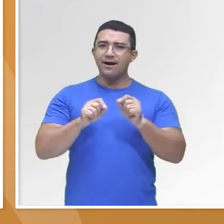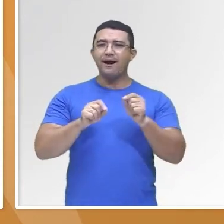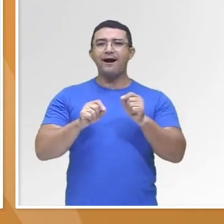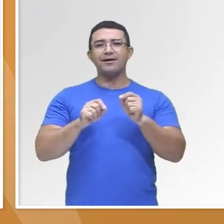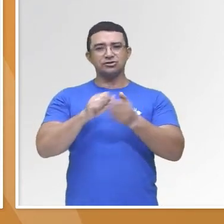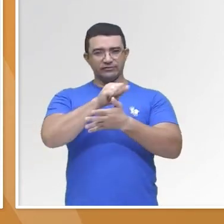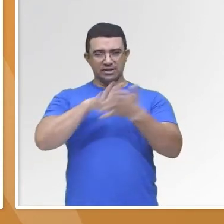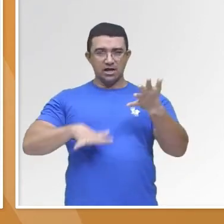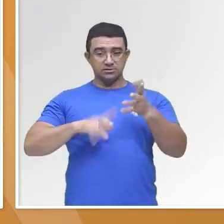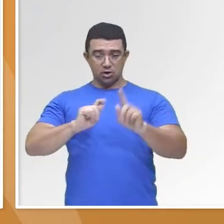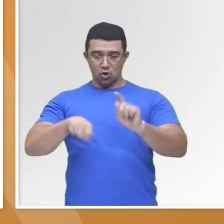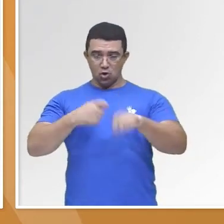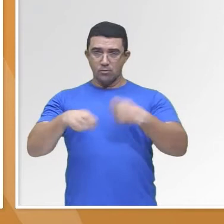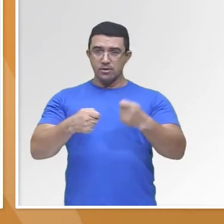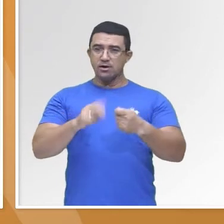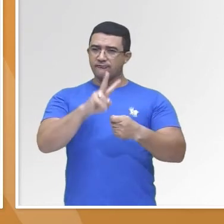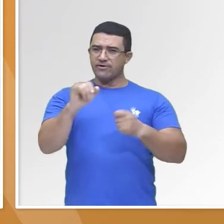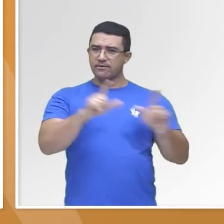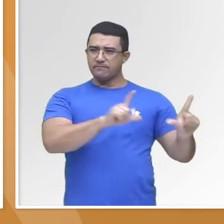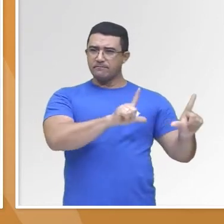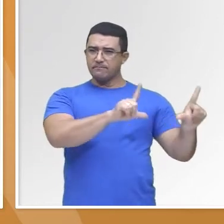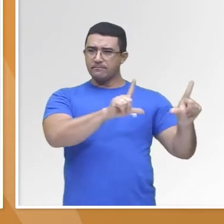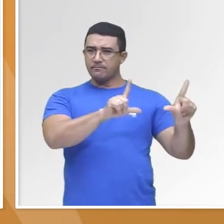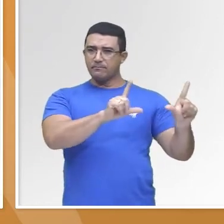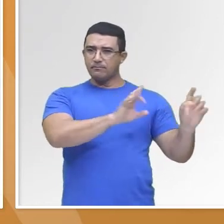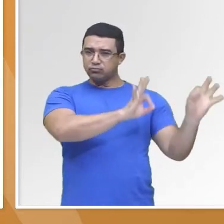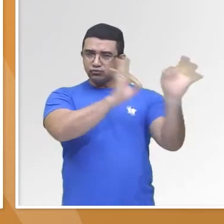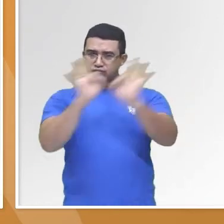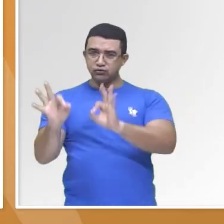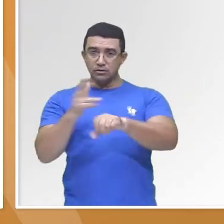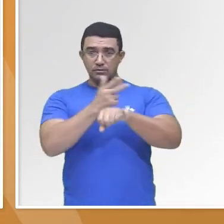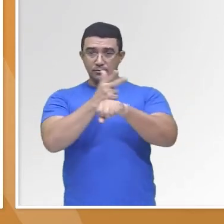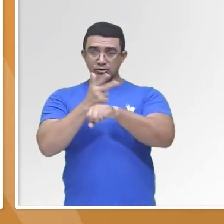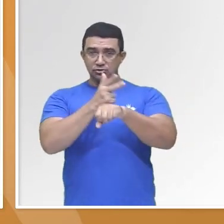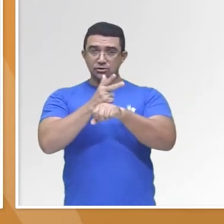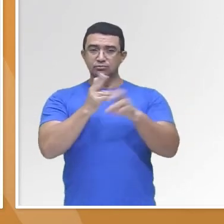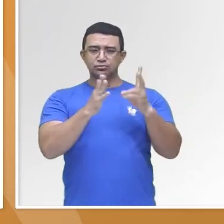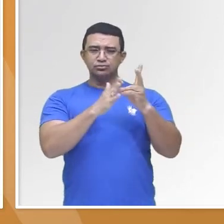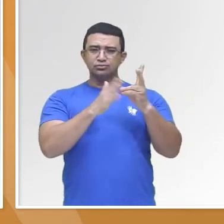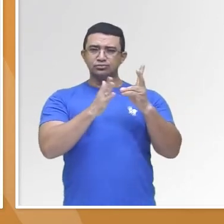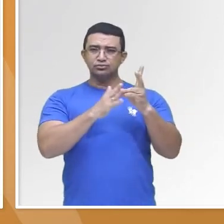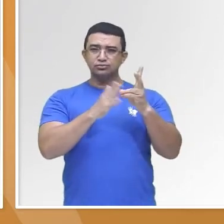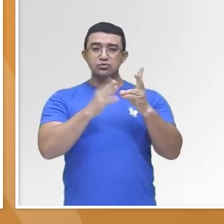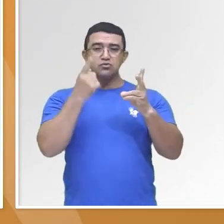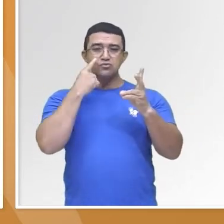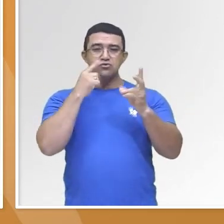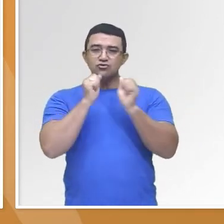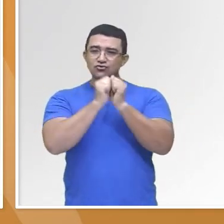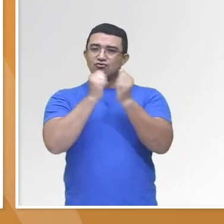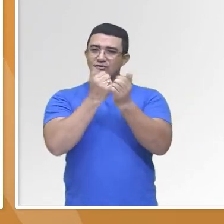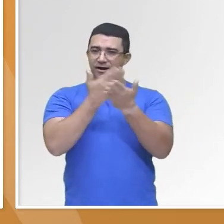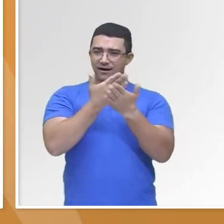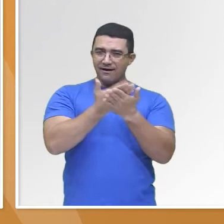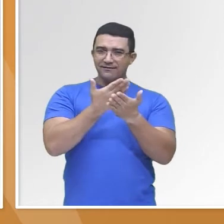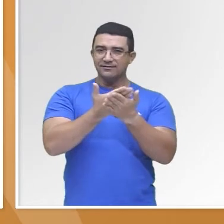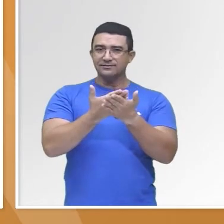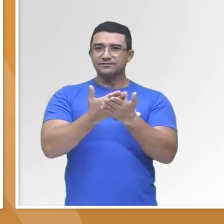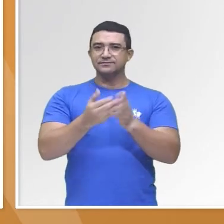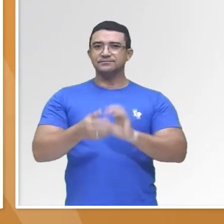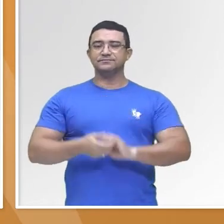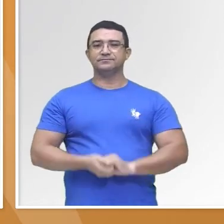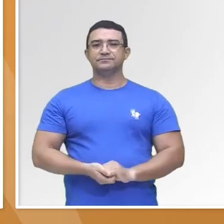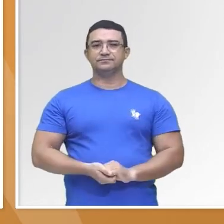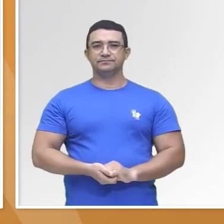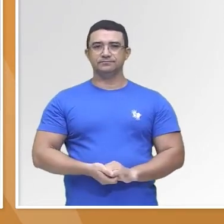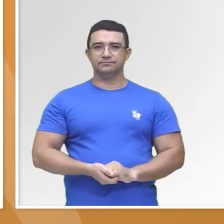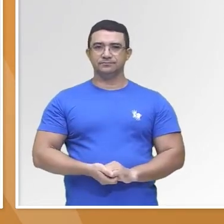econômicas, vamos mostrar então mais uma vez aí o Curumim participando, né, das nossas aulas. Então, olha só, aqui nós vamos